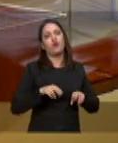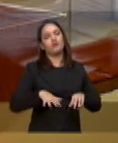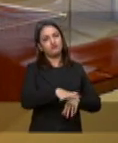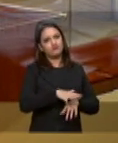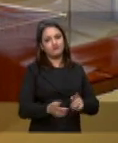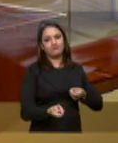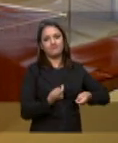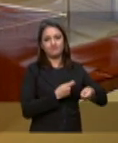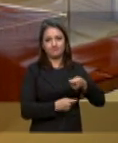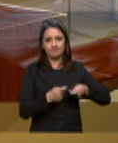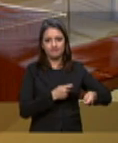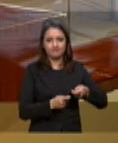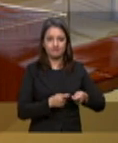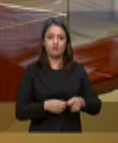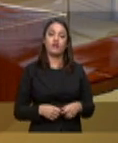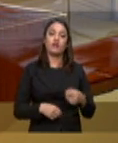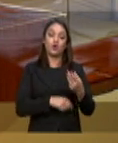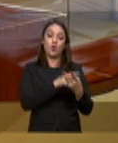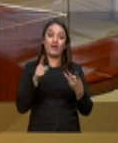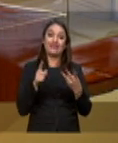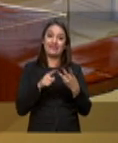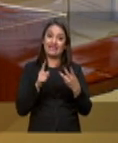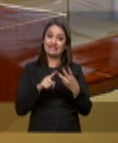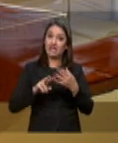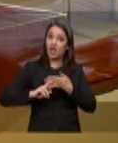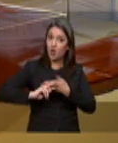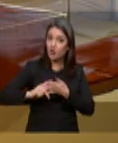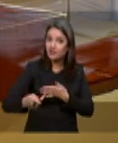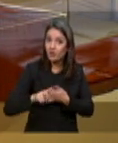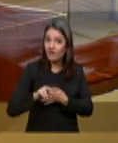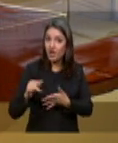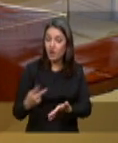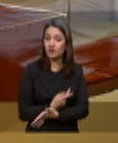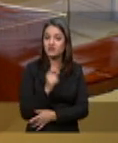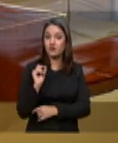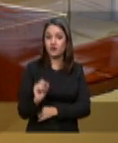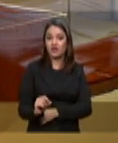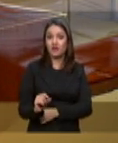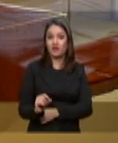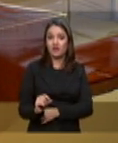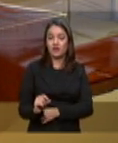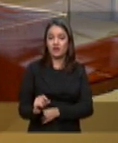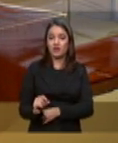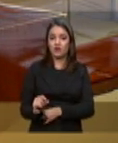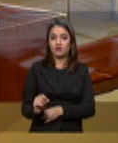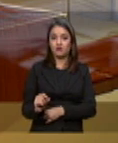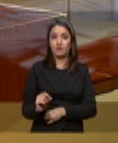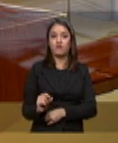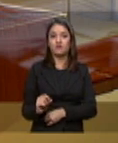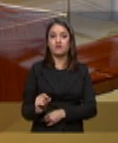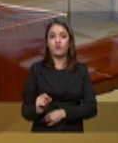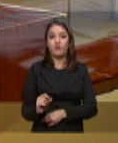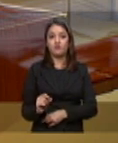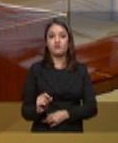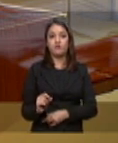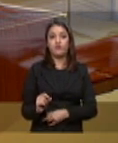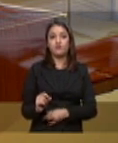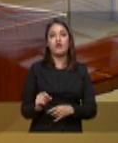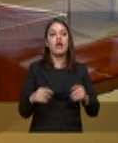como terceira consequência, que nós veremos que será inegável, é o esvaziamento da competência das